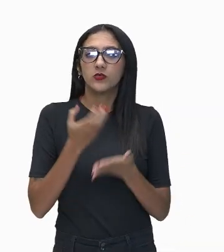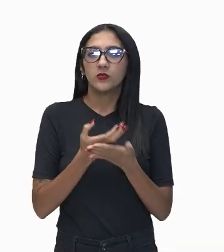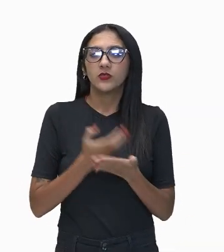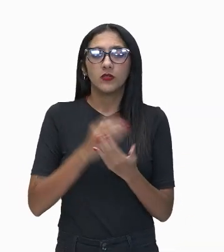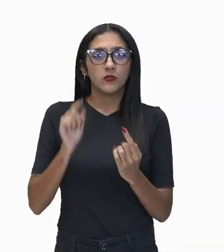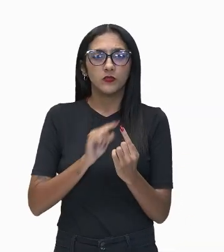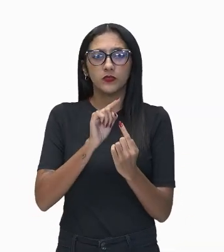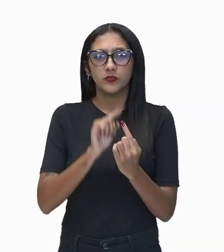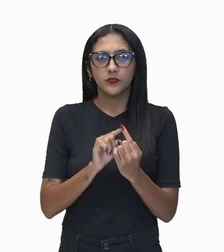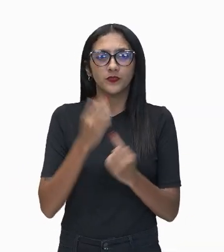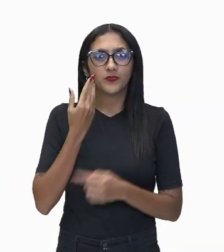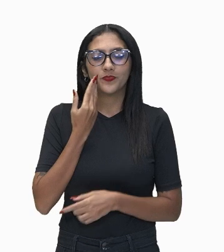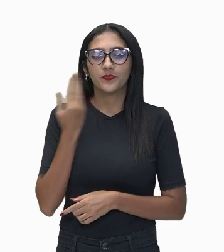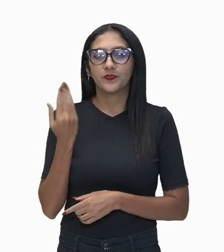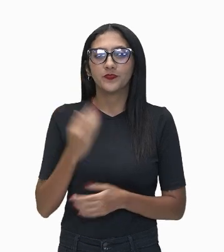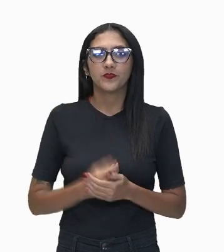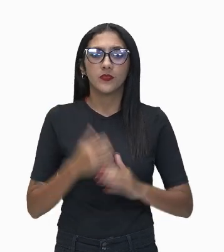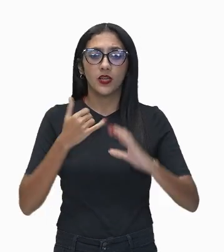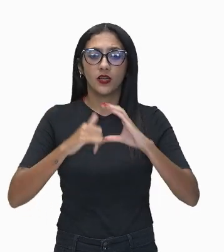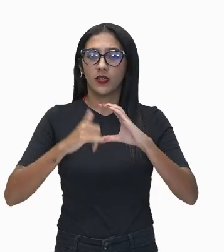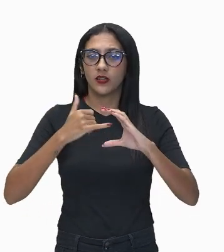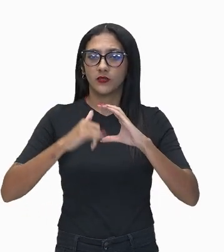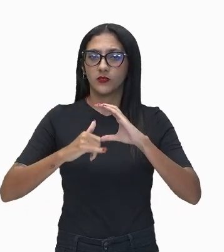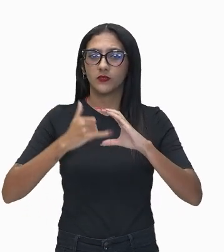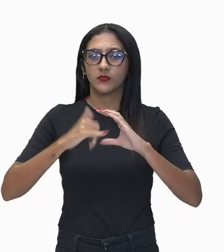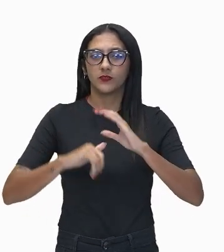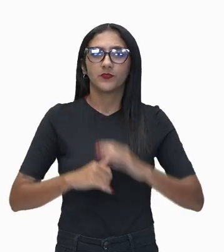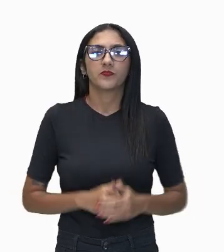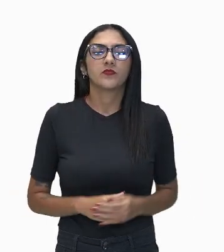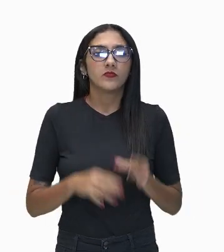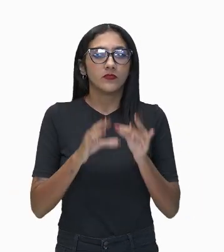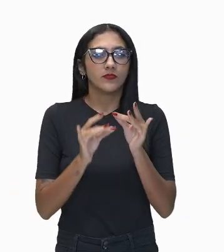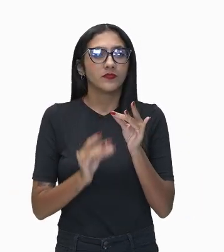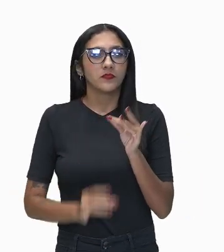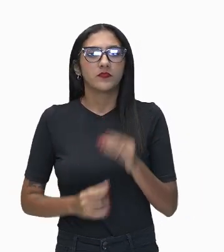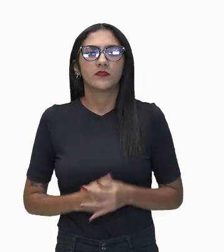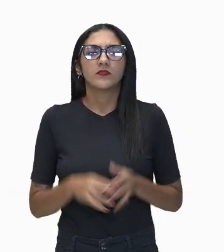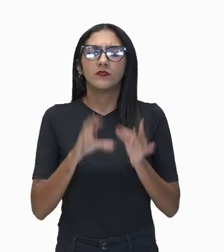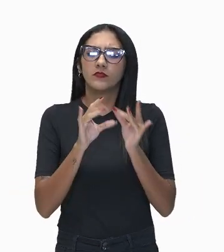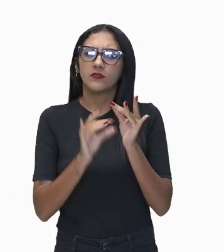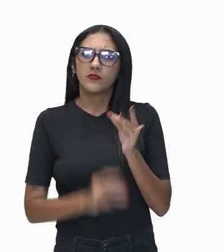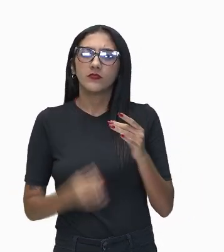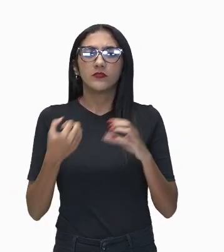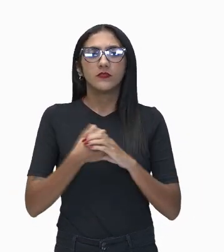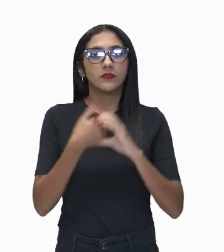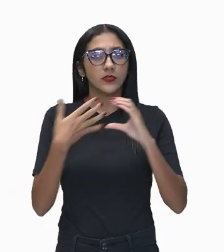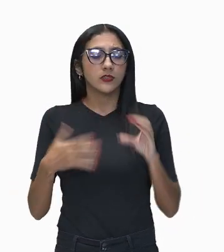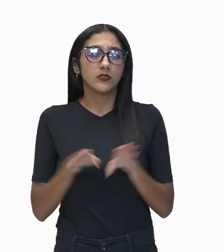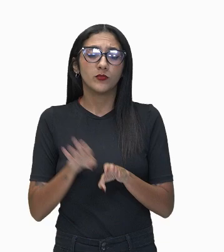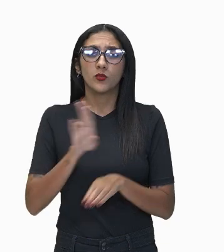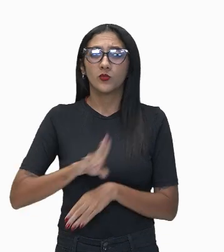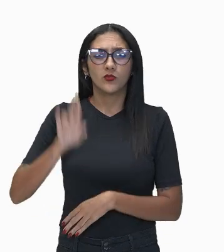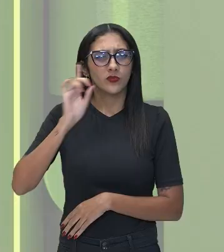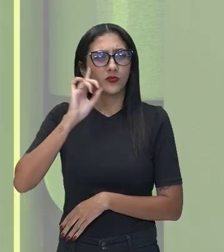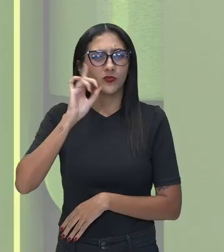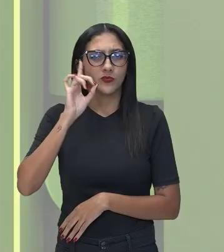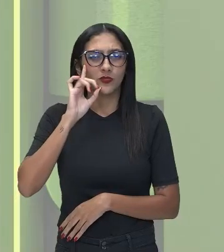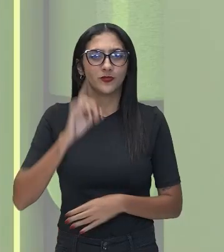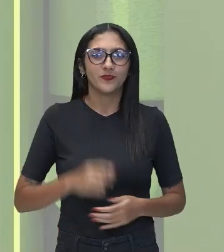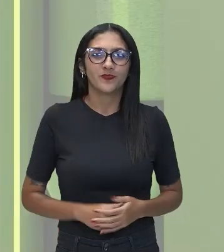objeto de conhecimento, carboidratos, e o detalhamento, definição, características e aplicação no